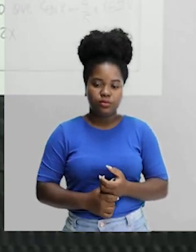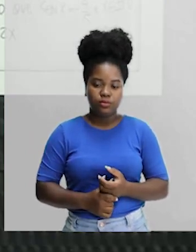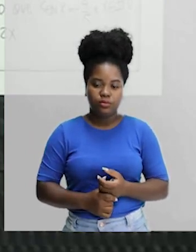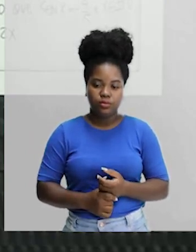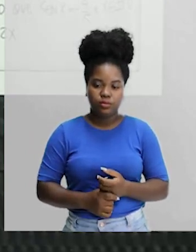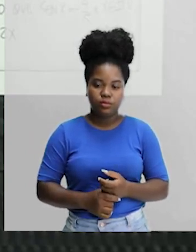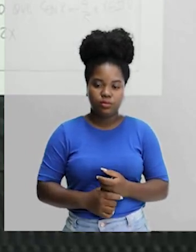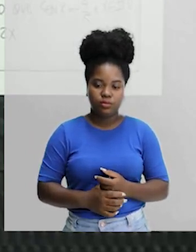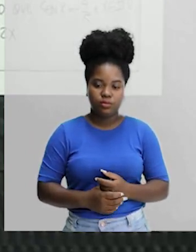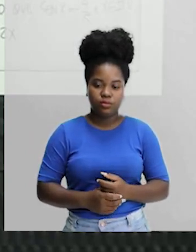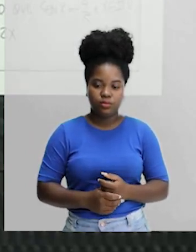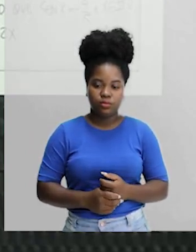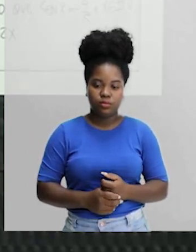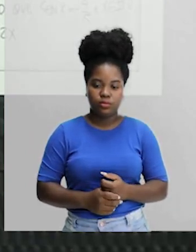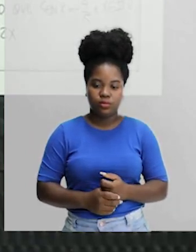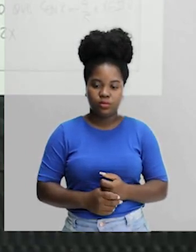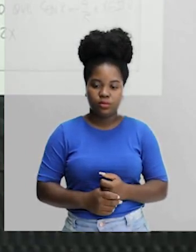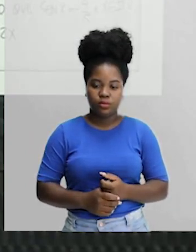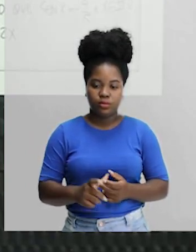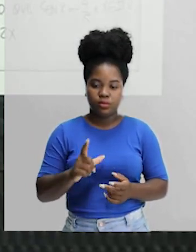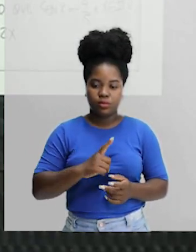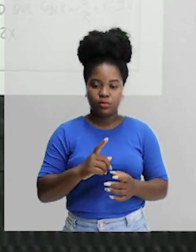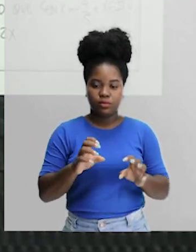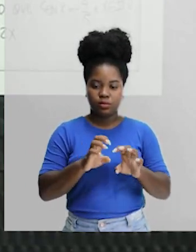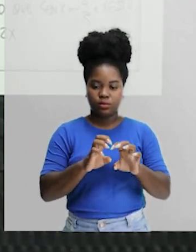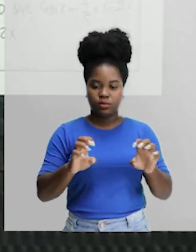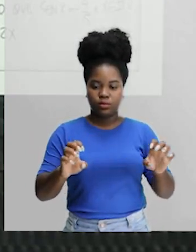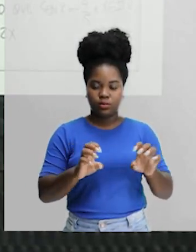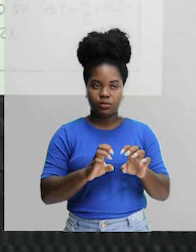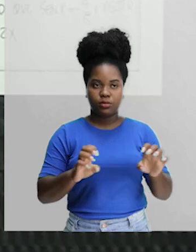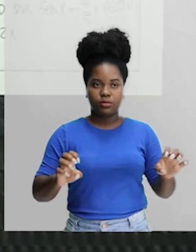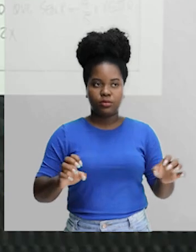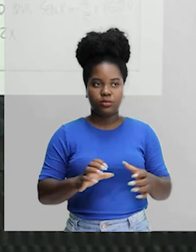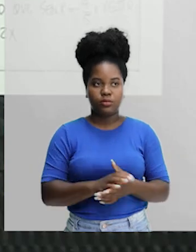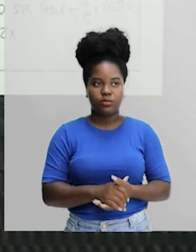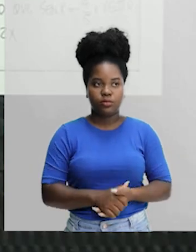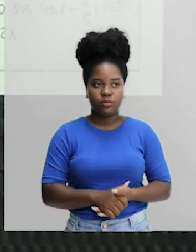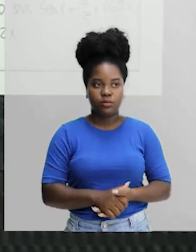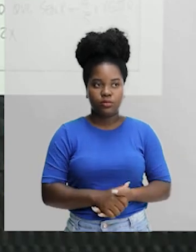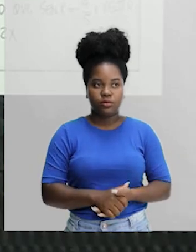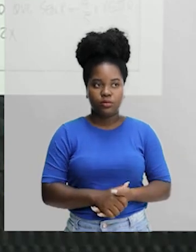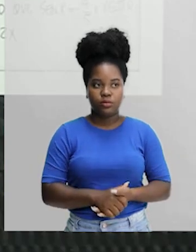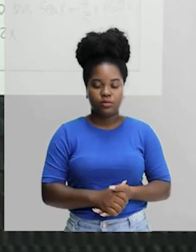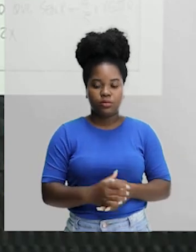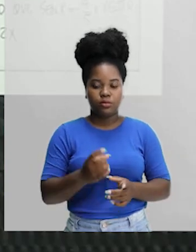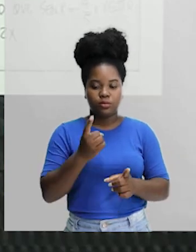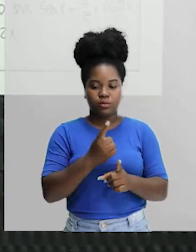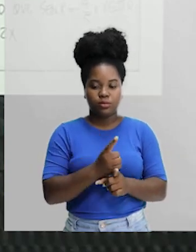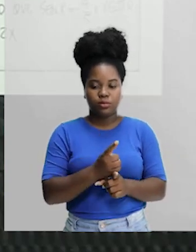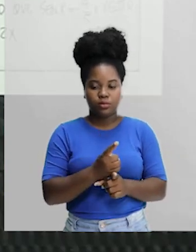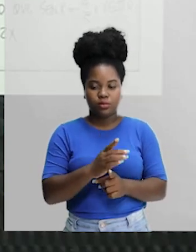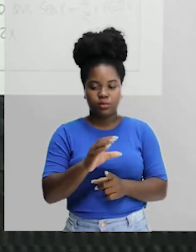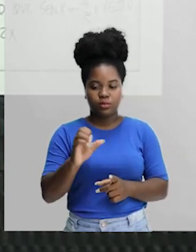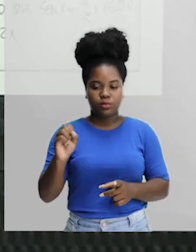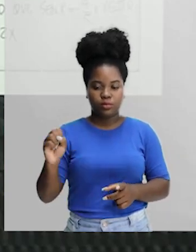Certo? Então, você tem aqui uma fórmula para encontrar o